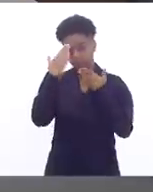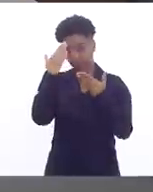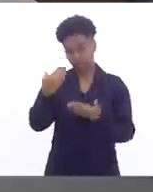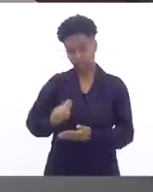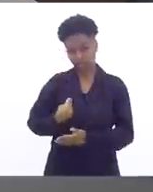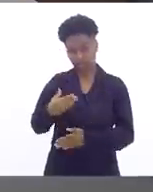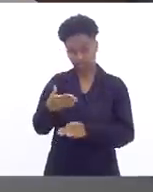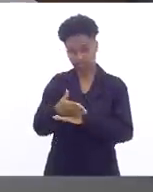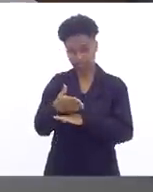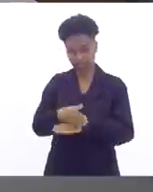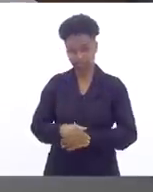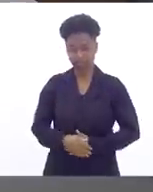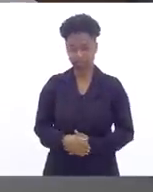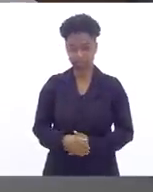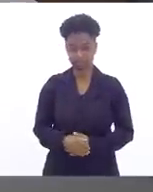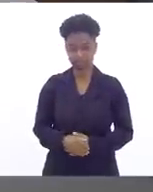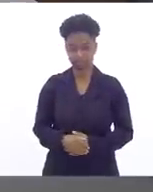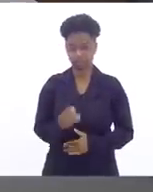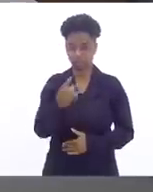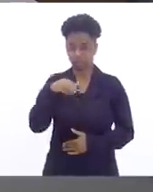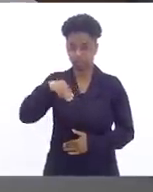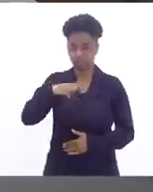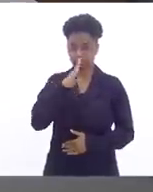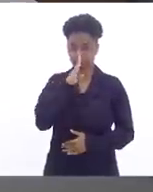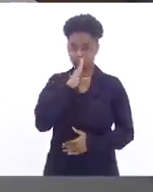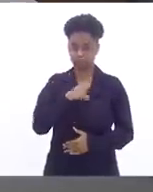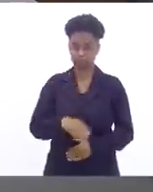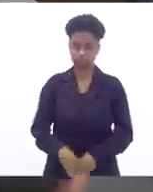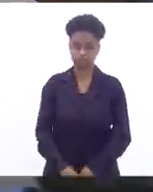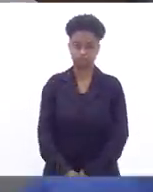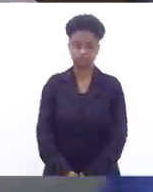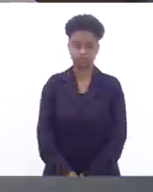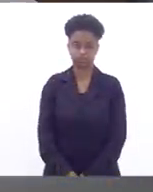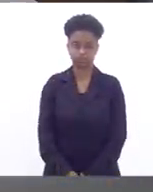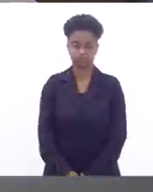presença um minuto de silêncio